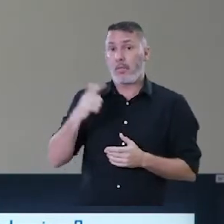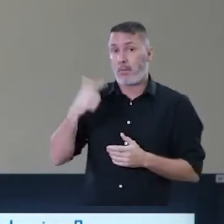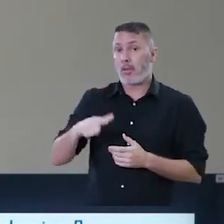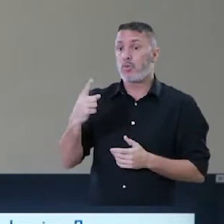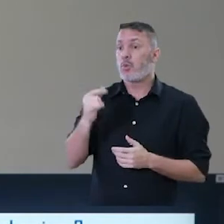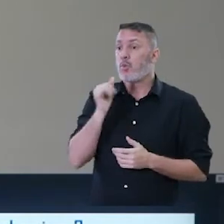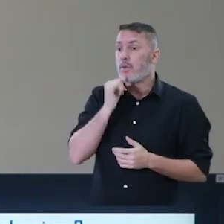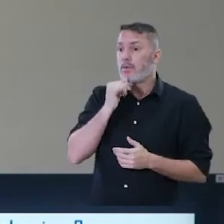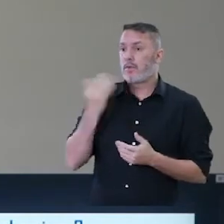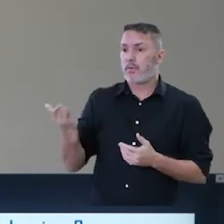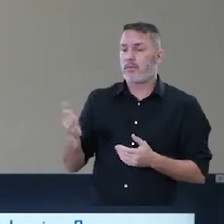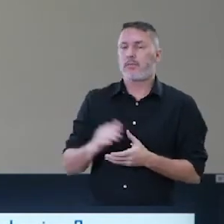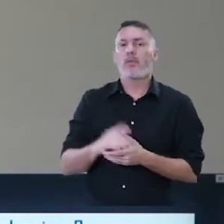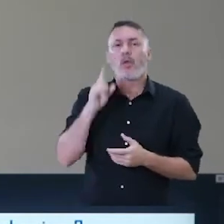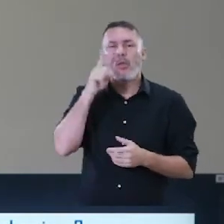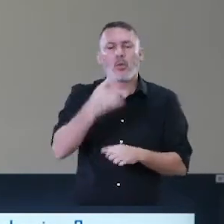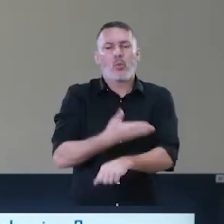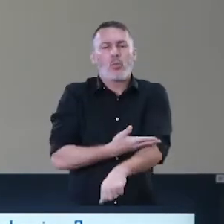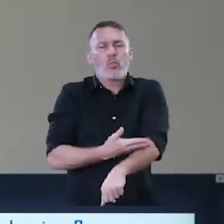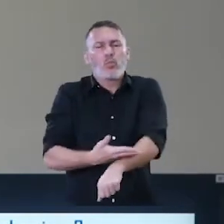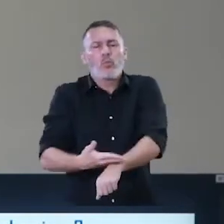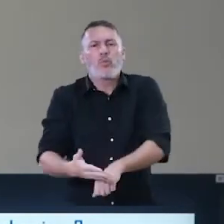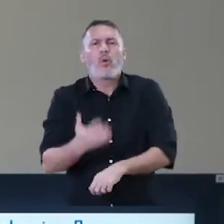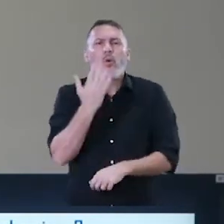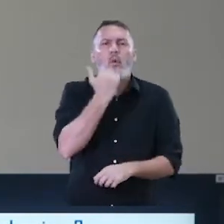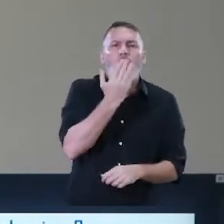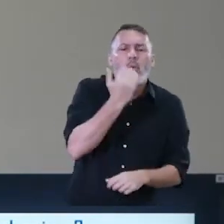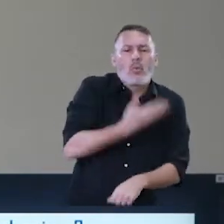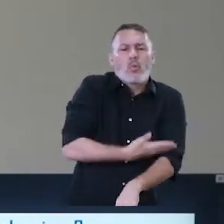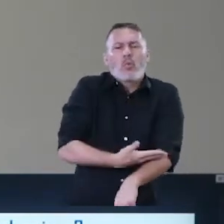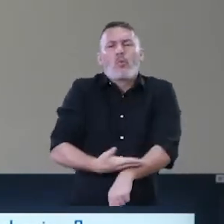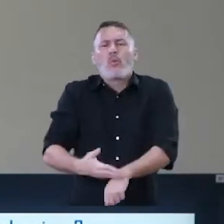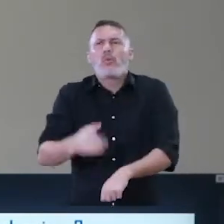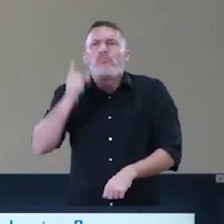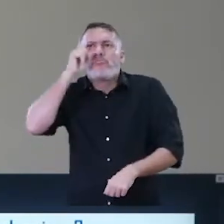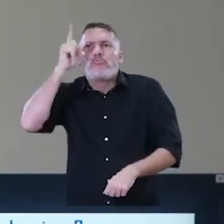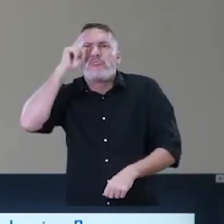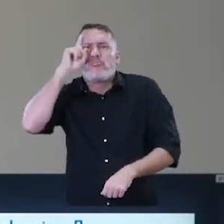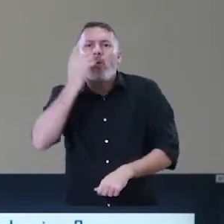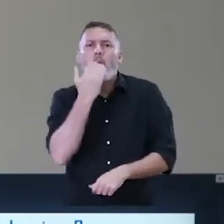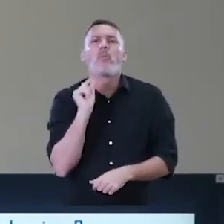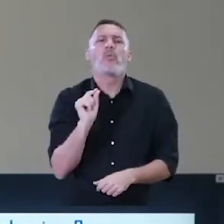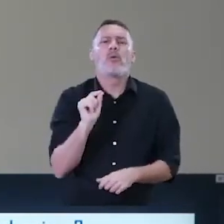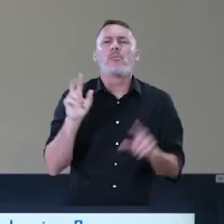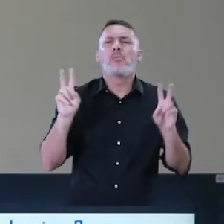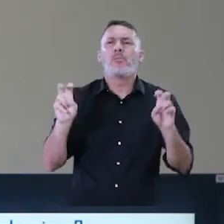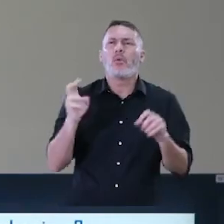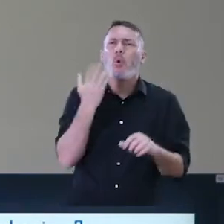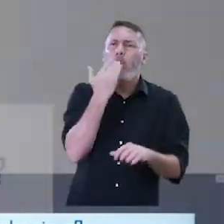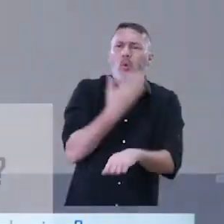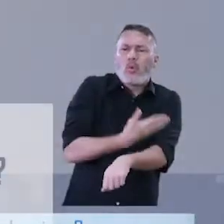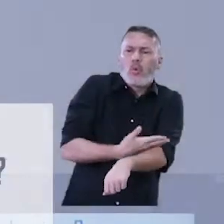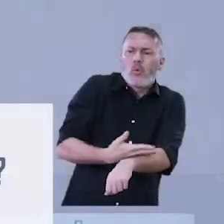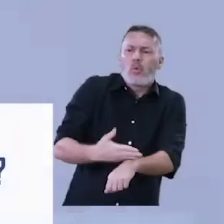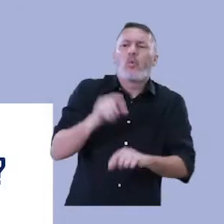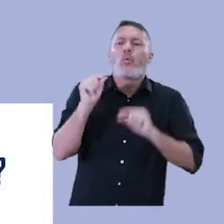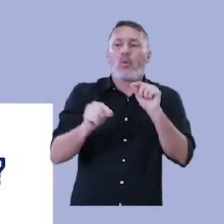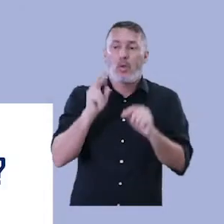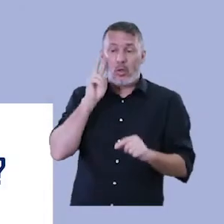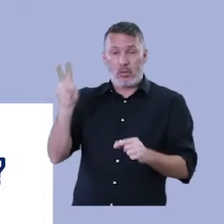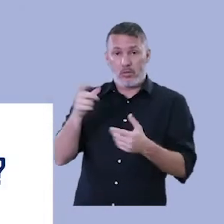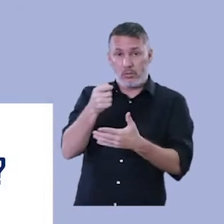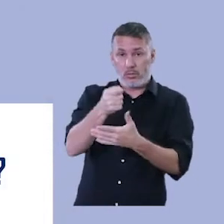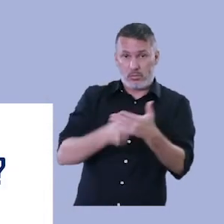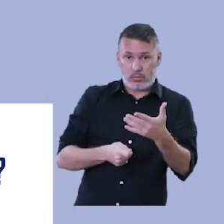Nós temos mais uma aqui, ó. Hábitos alimentares. Logo de cara, o que está com vocês aqui, nós temos...